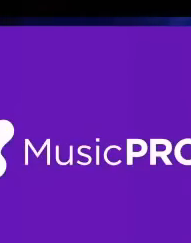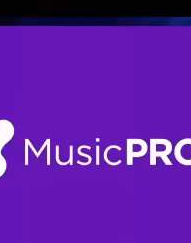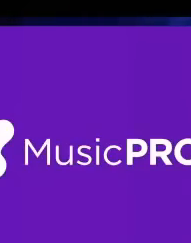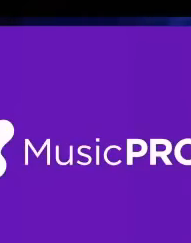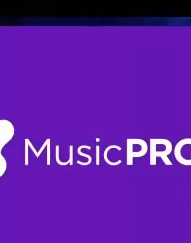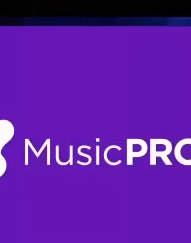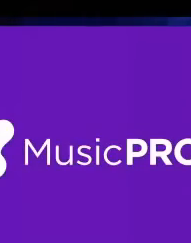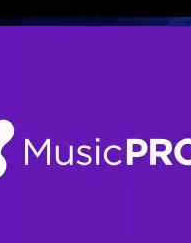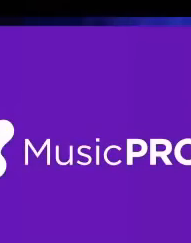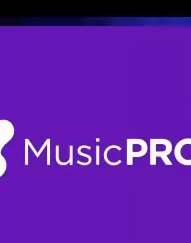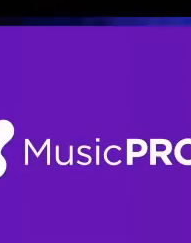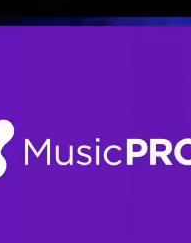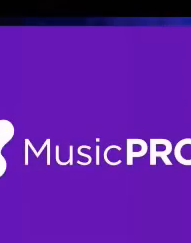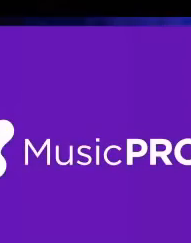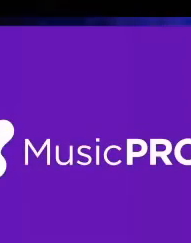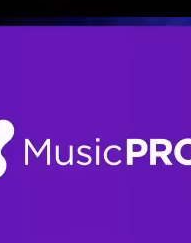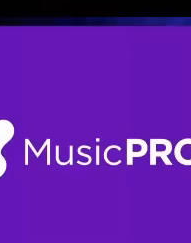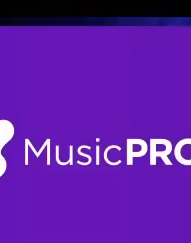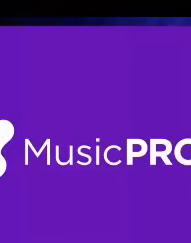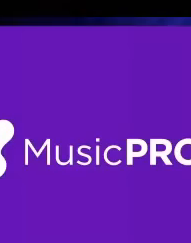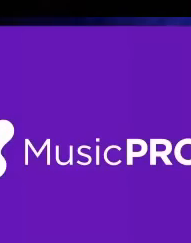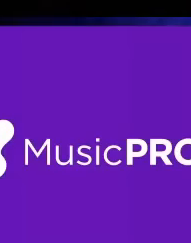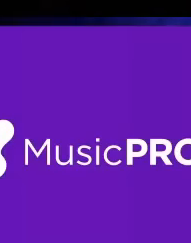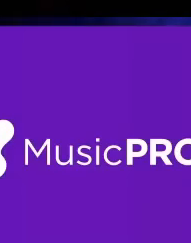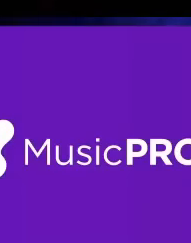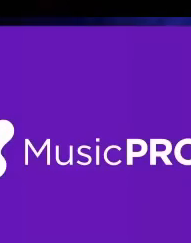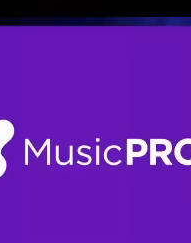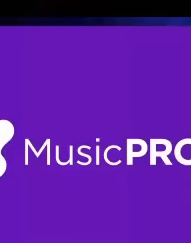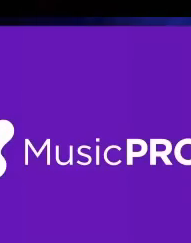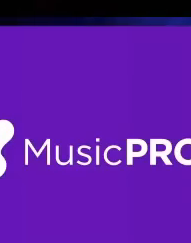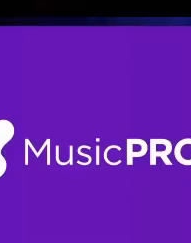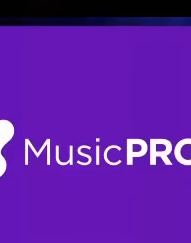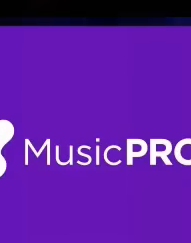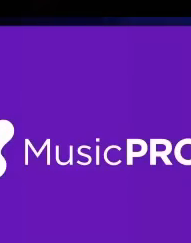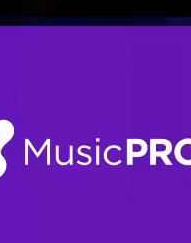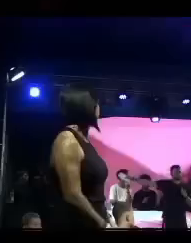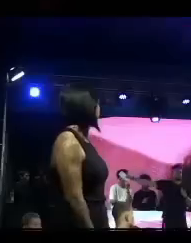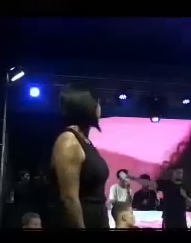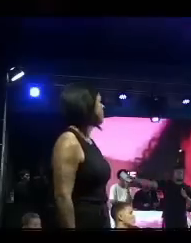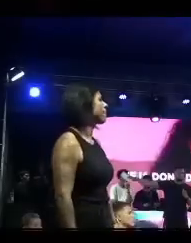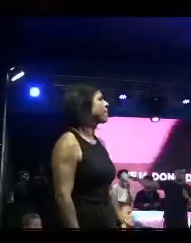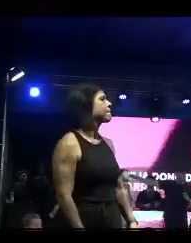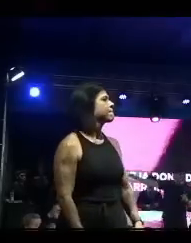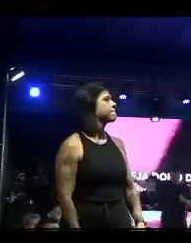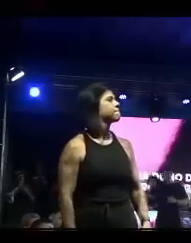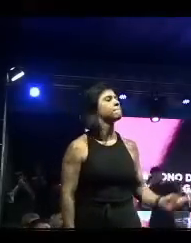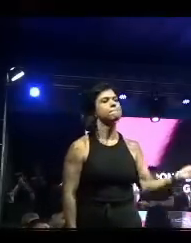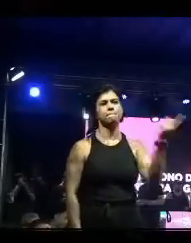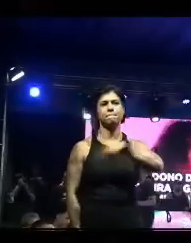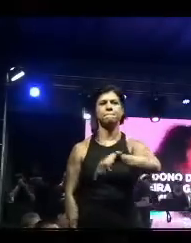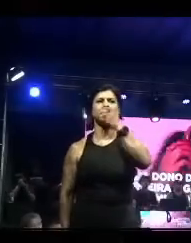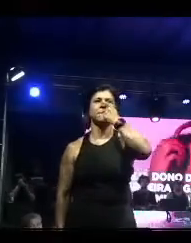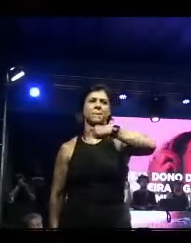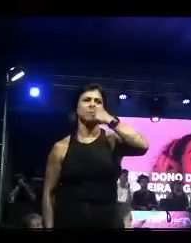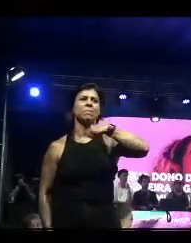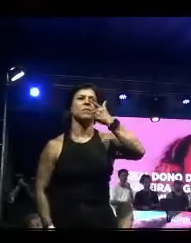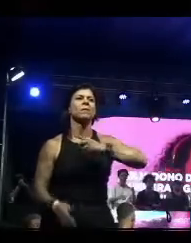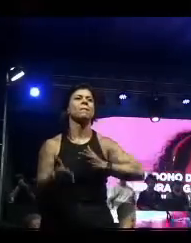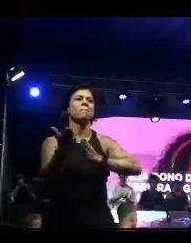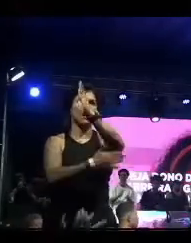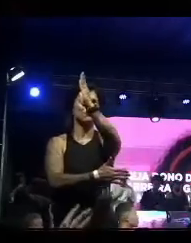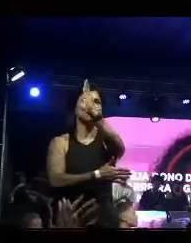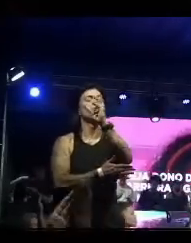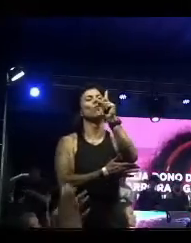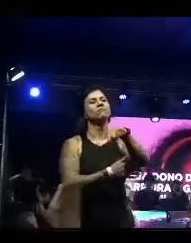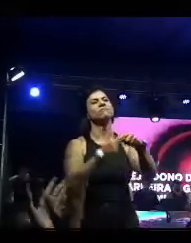Pela plateia Prada Jurados em 3, 2, 1 Prada, próxima fase Uma salva de palmas